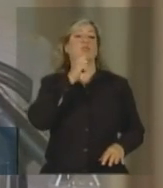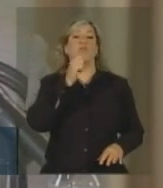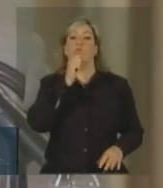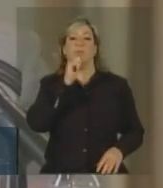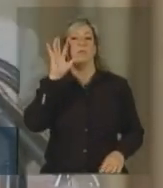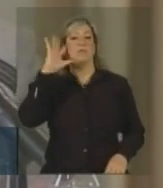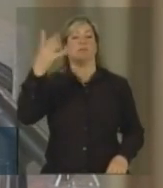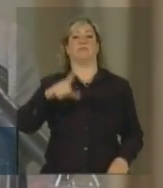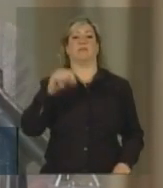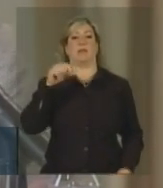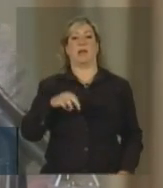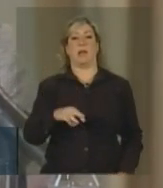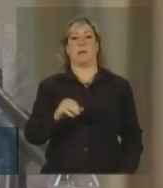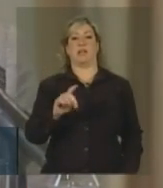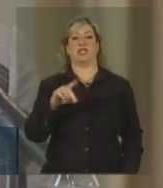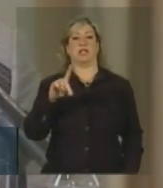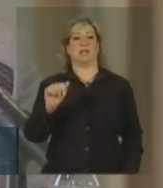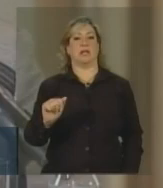medida inusual.